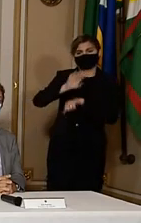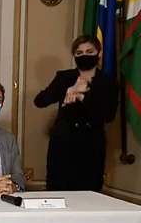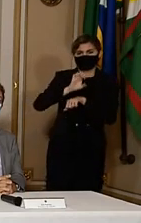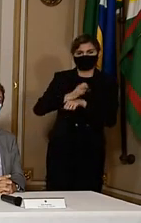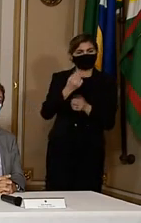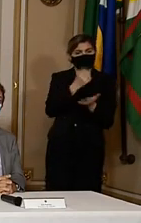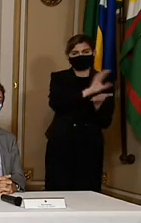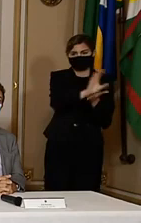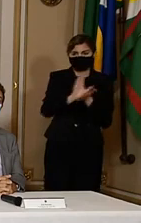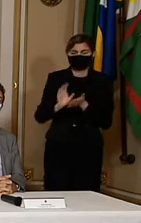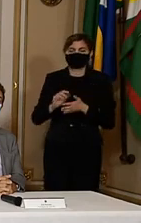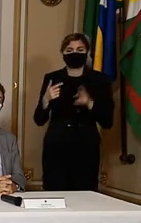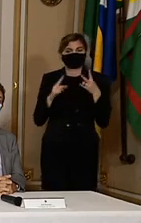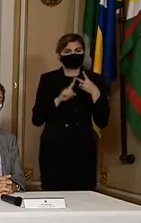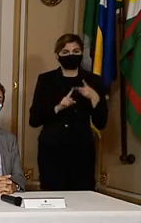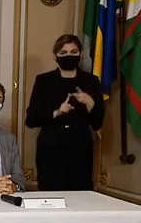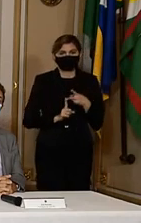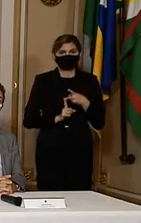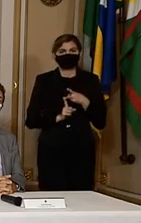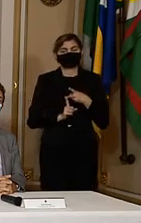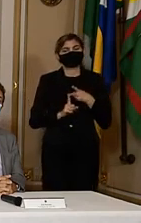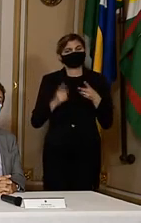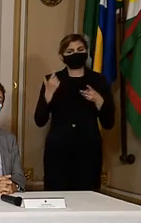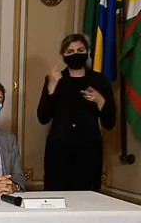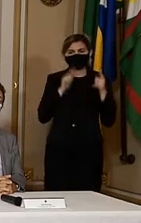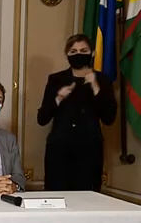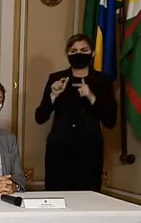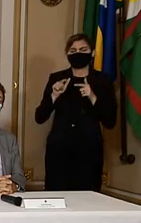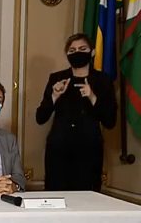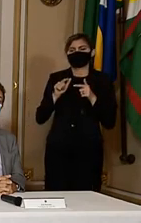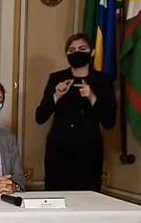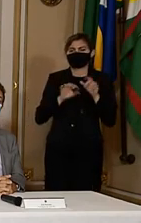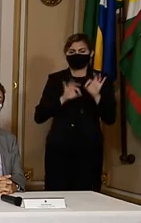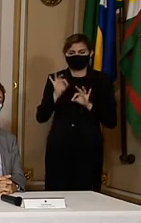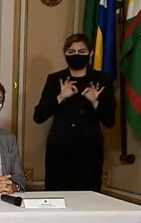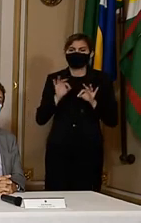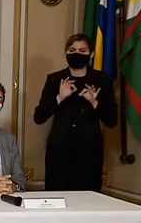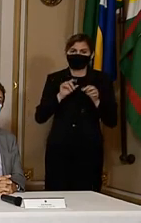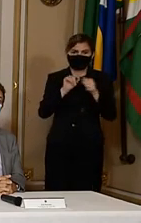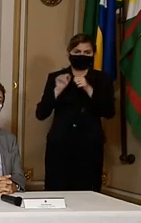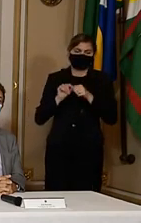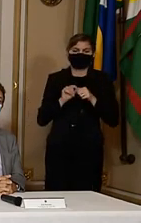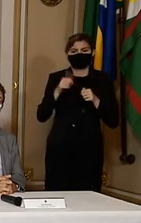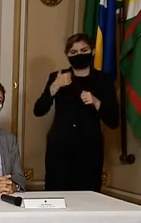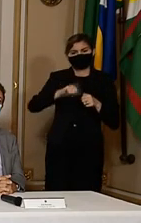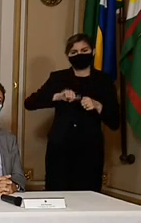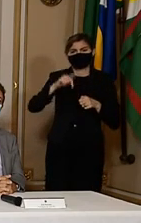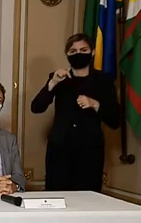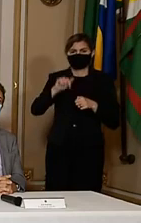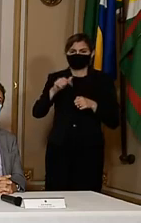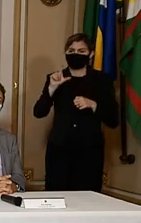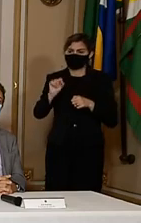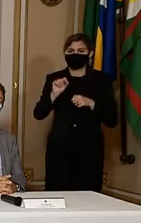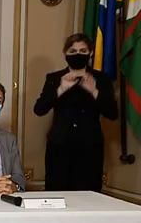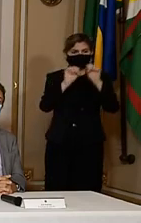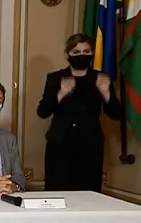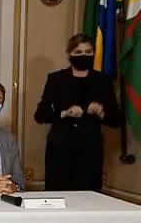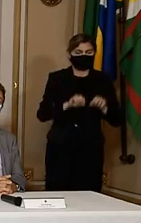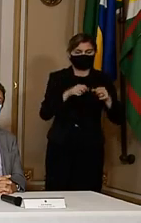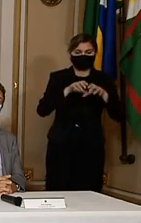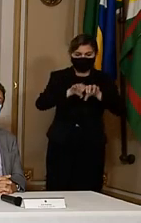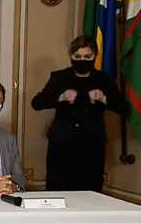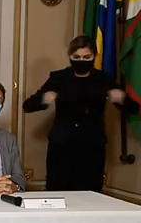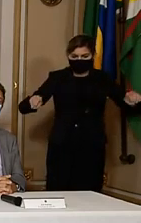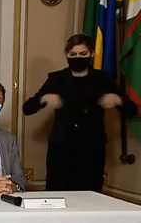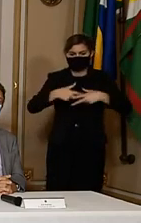do Estado segundo recuperação ou implantação de 170 sistemas